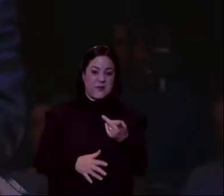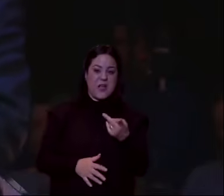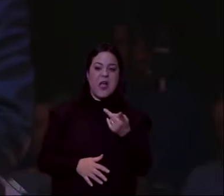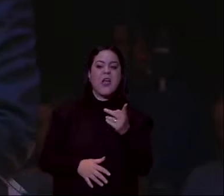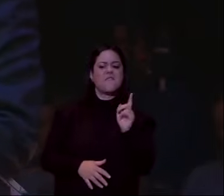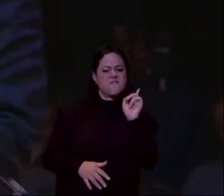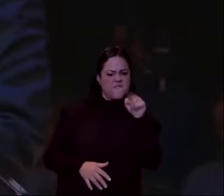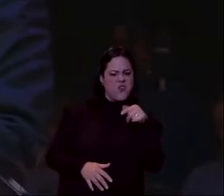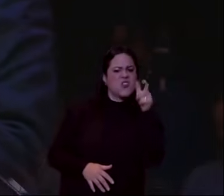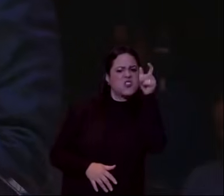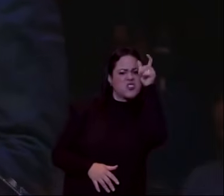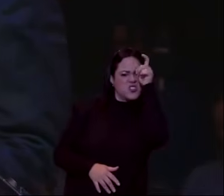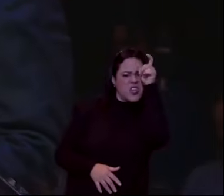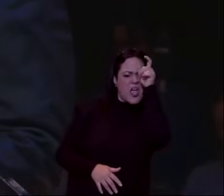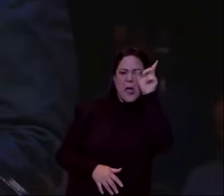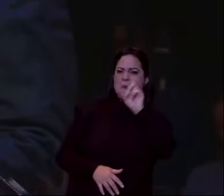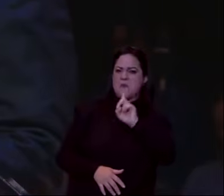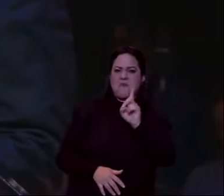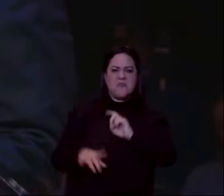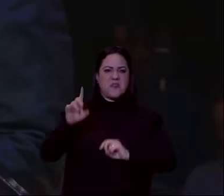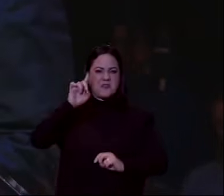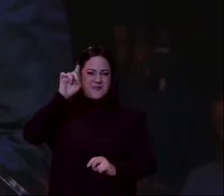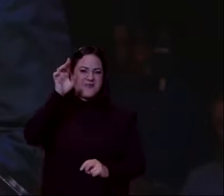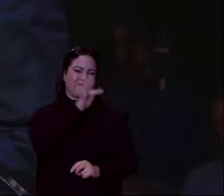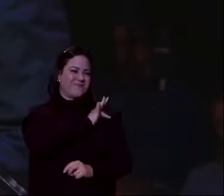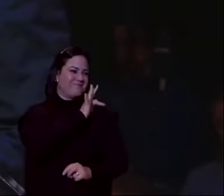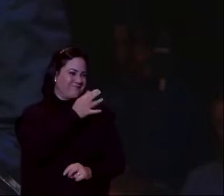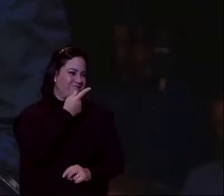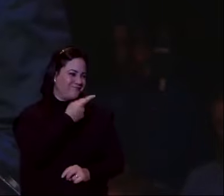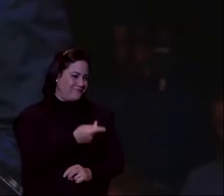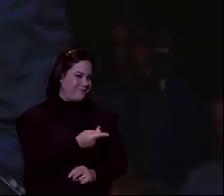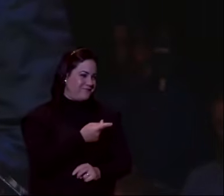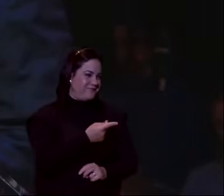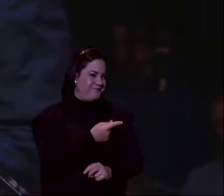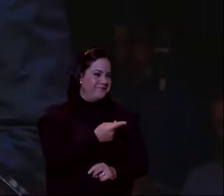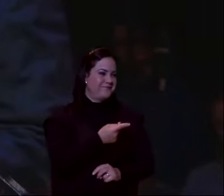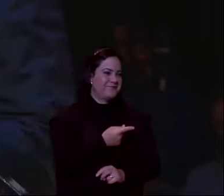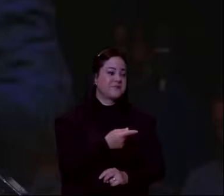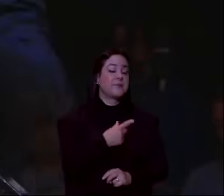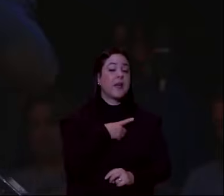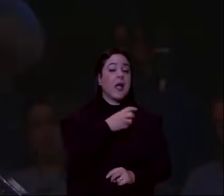milagre. E tem alguns que são bem